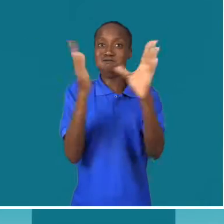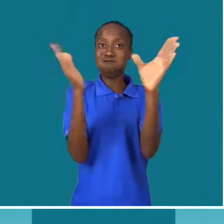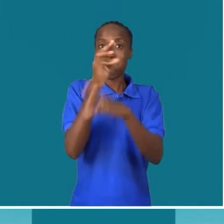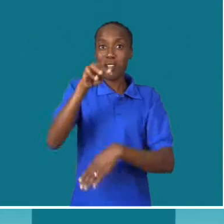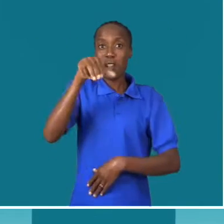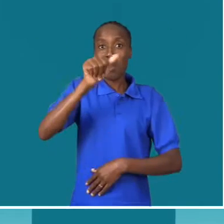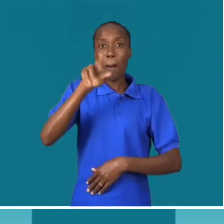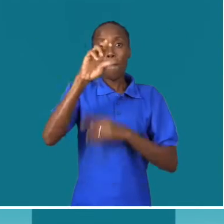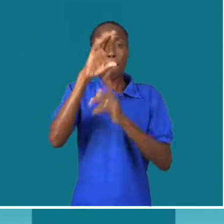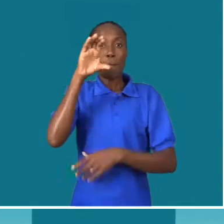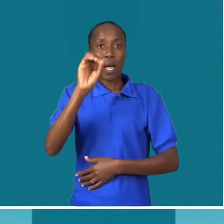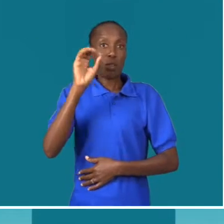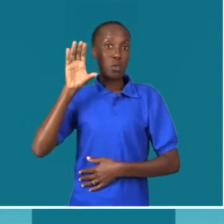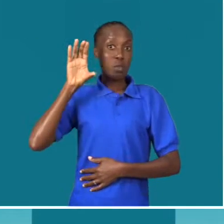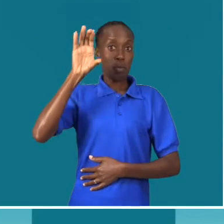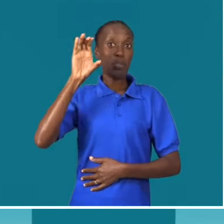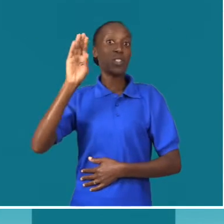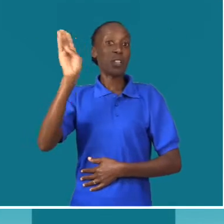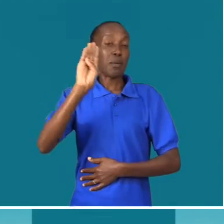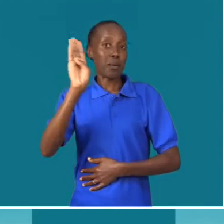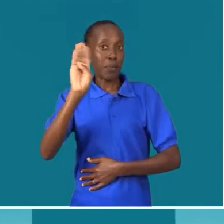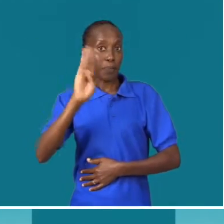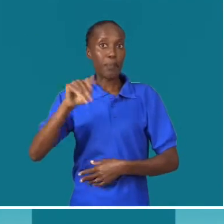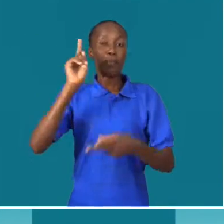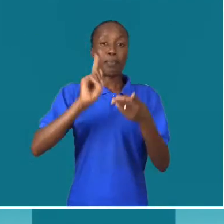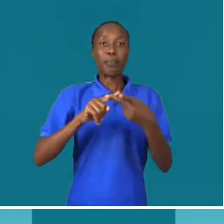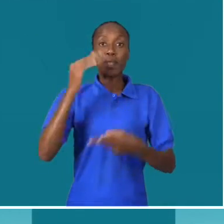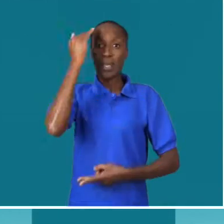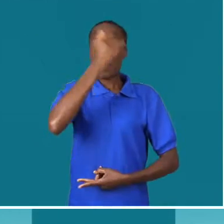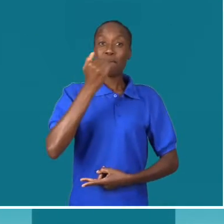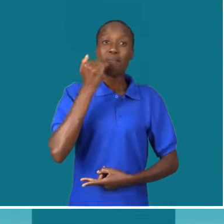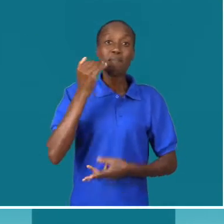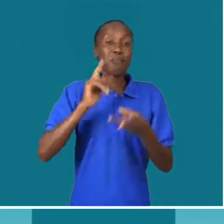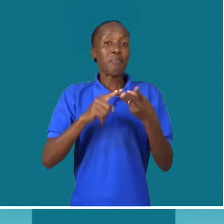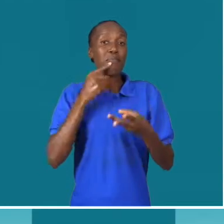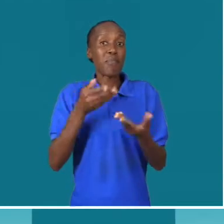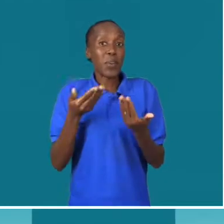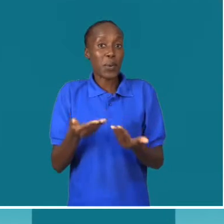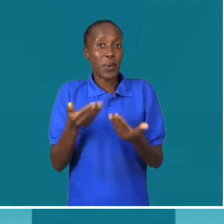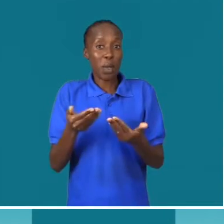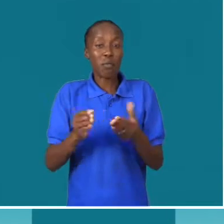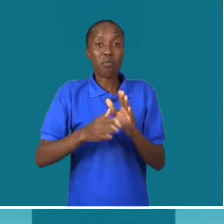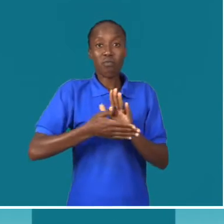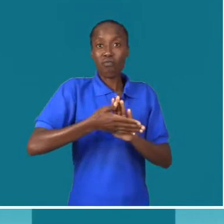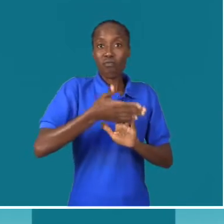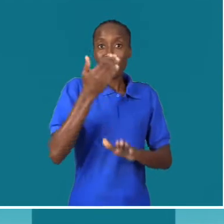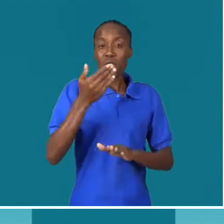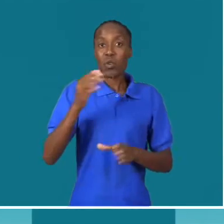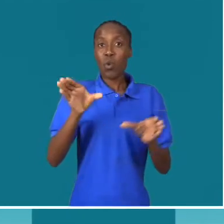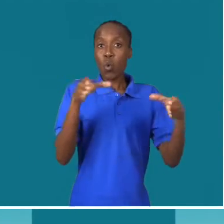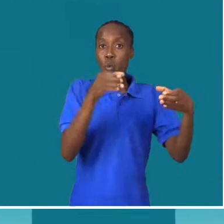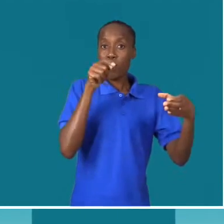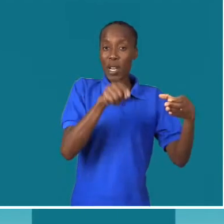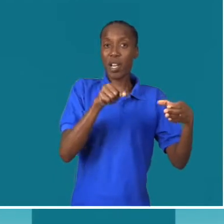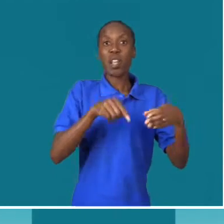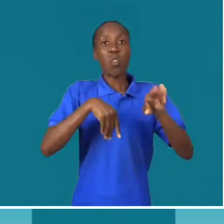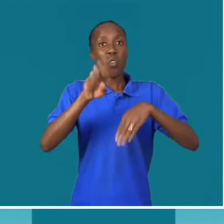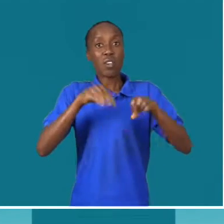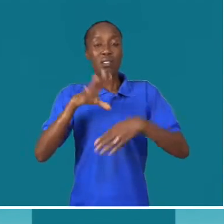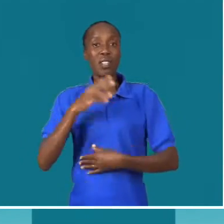Isso fala que, curiosamente, na presente edição do Moçambola tem três equipas. Recorda-se que o Moçambola